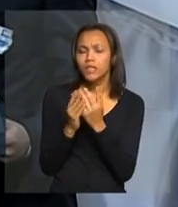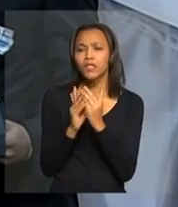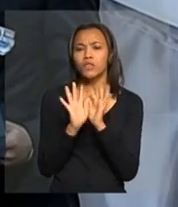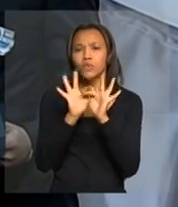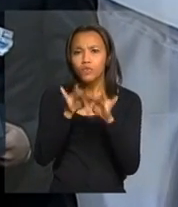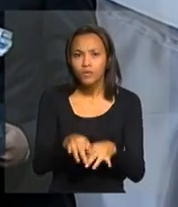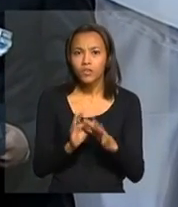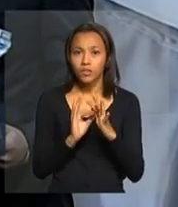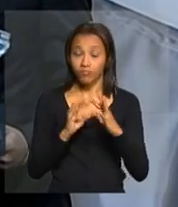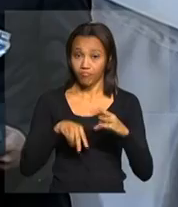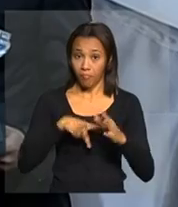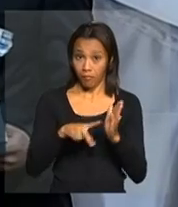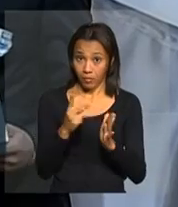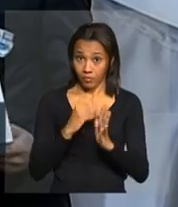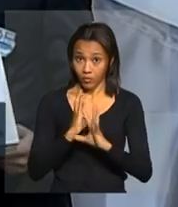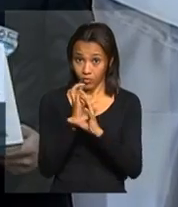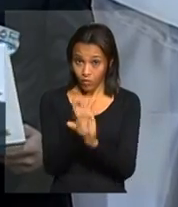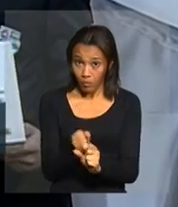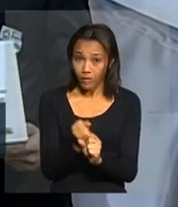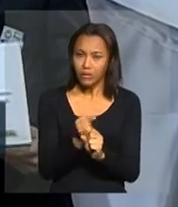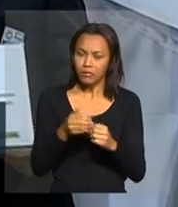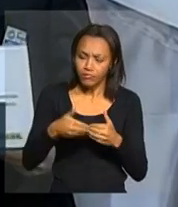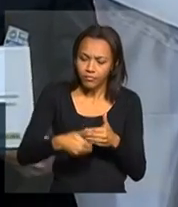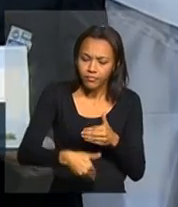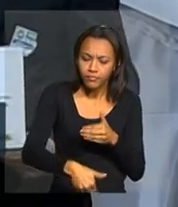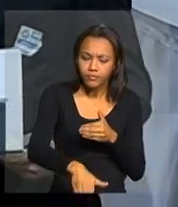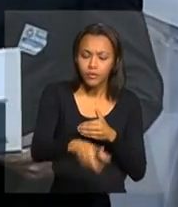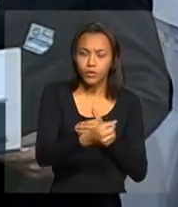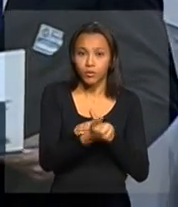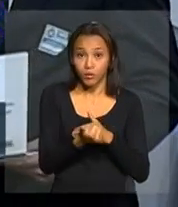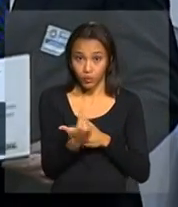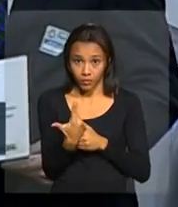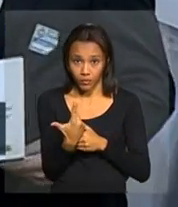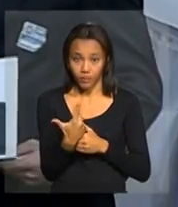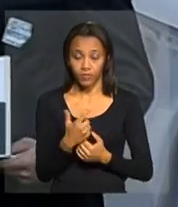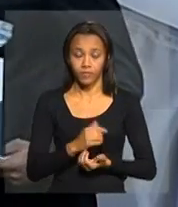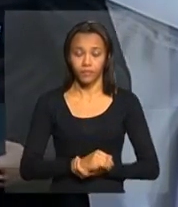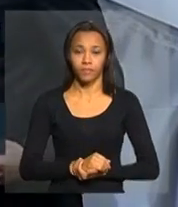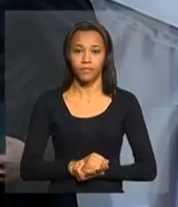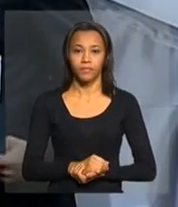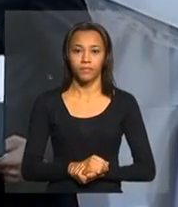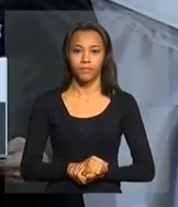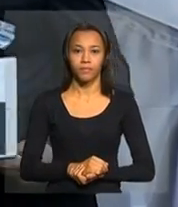de doações por instituição no decorrer do ano de 2012.